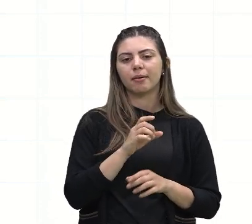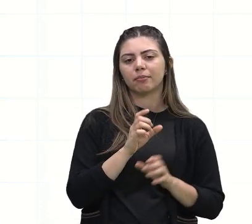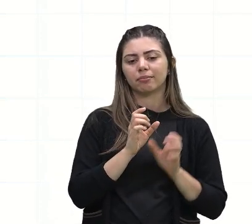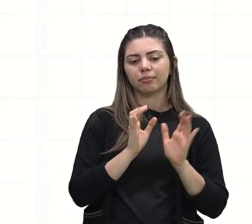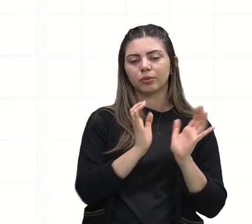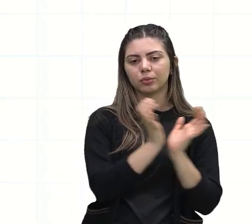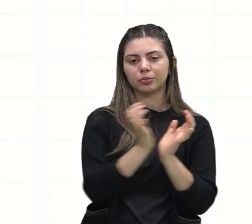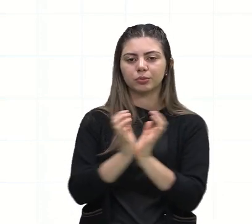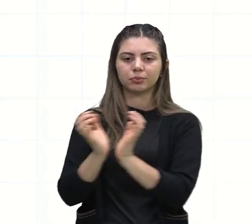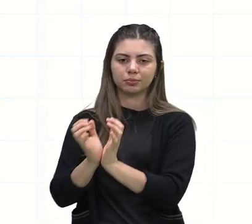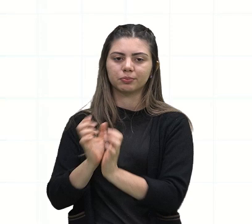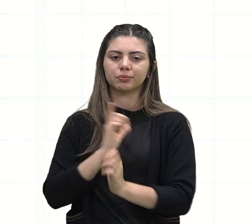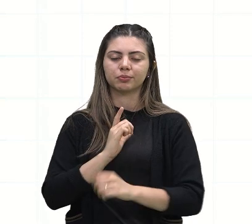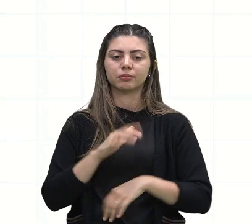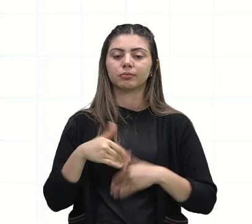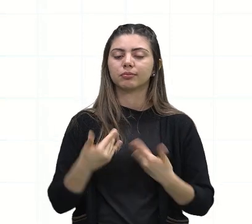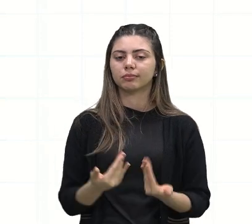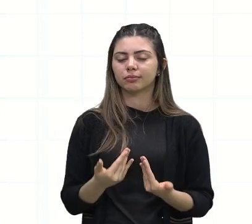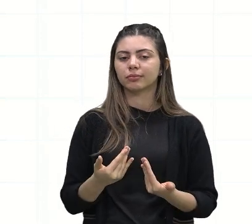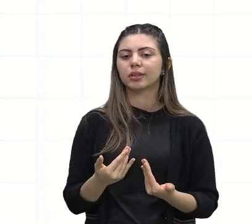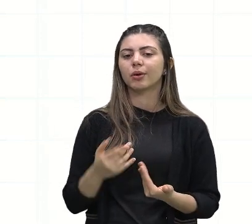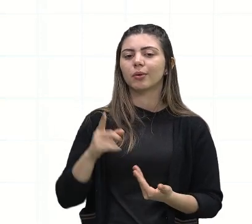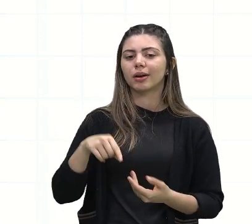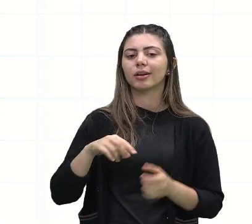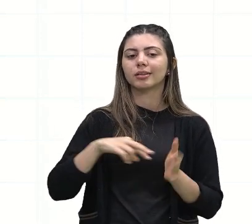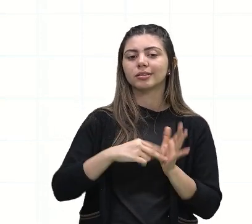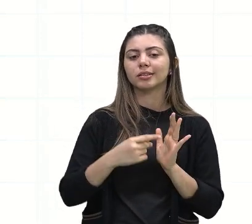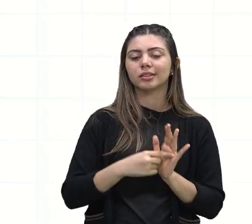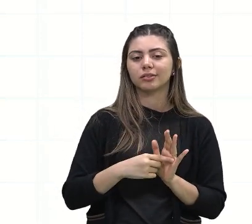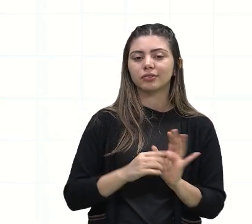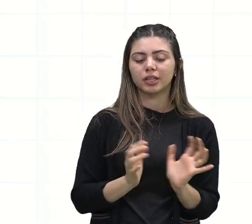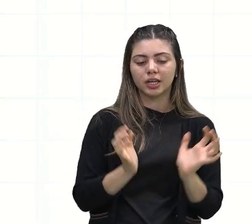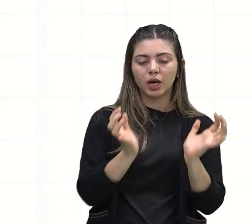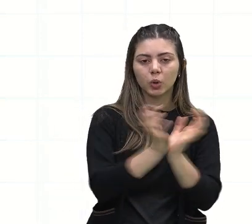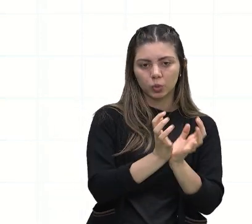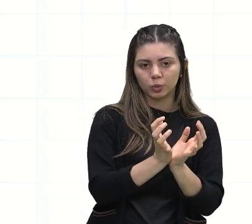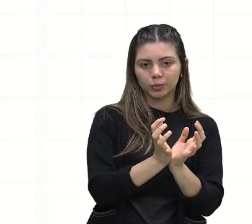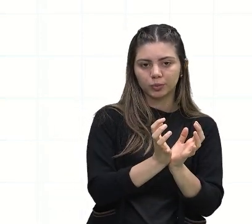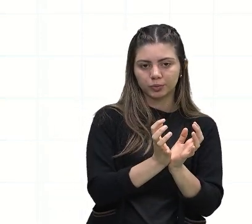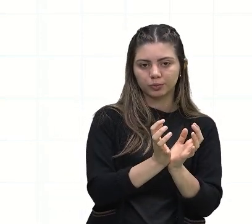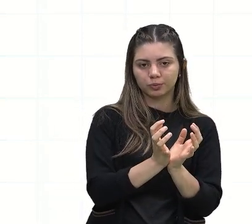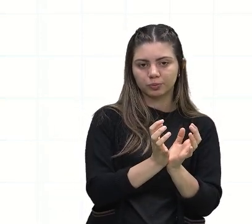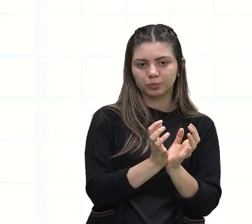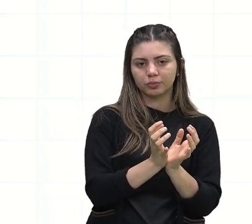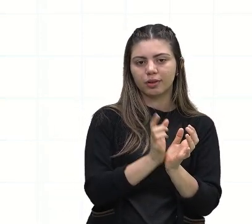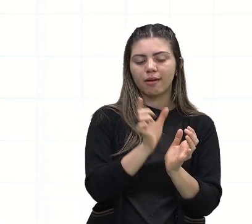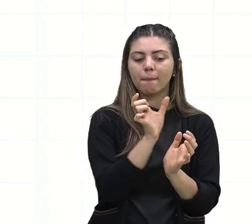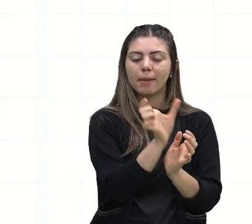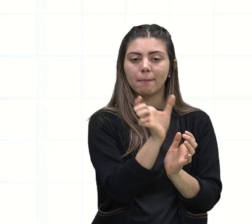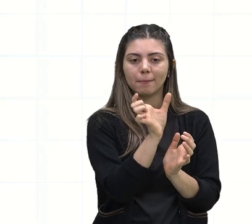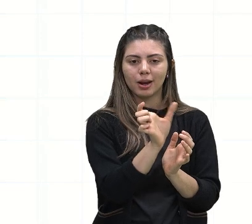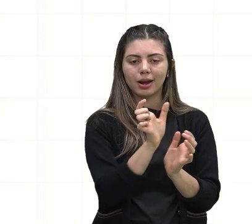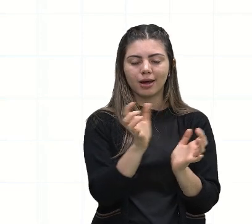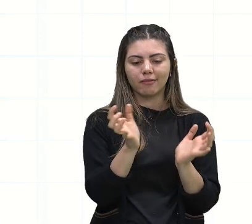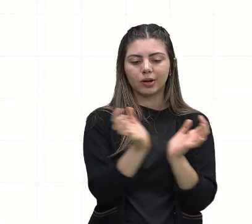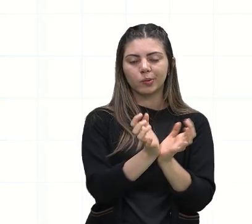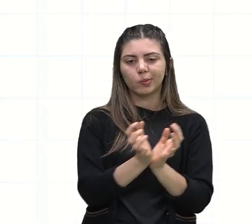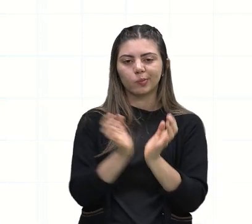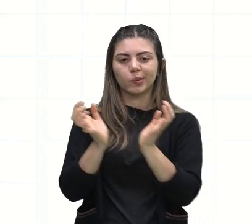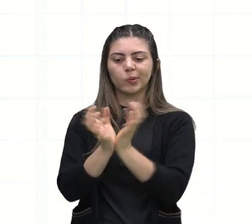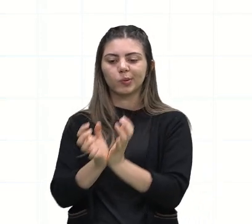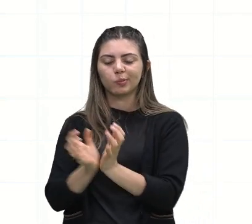né? Então, isso aqui significa coletivo, tá? Uma palavra que significa